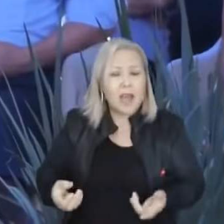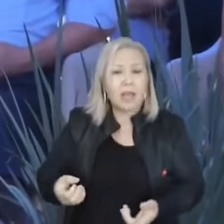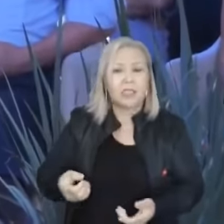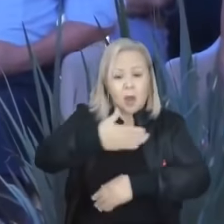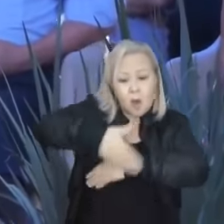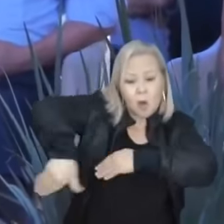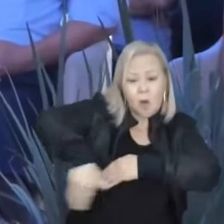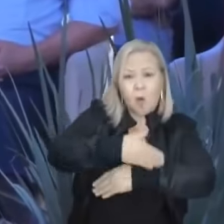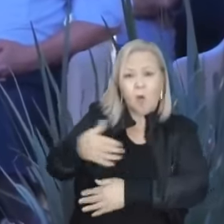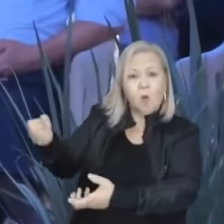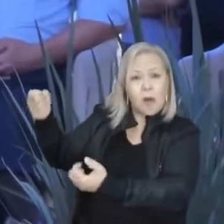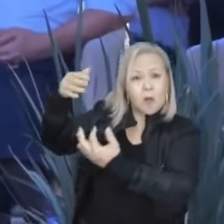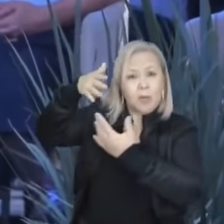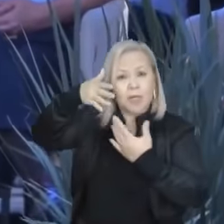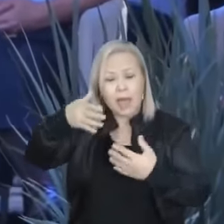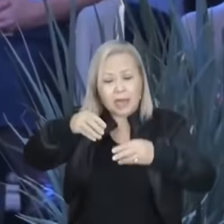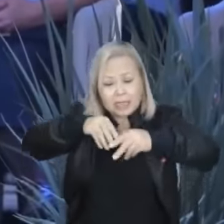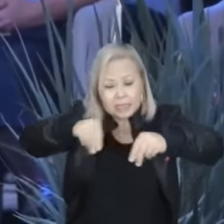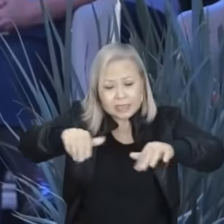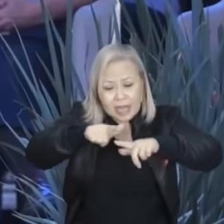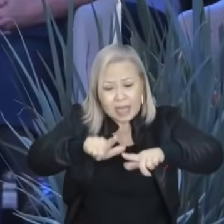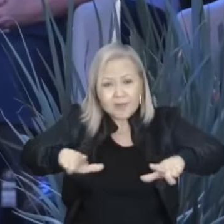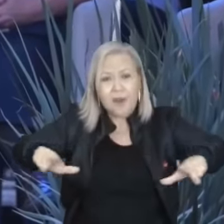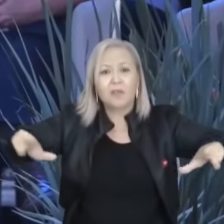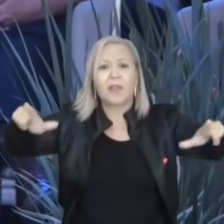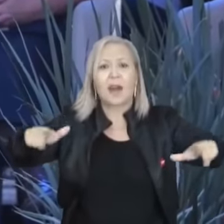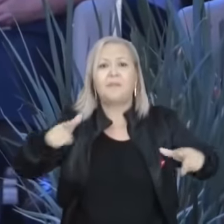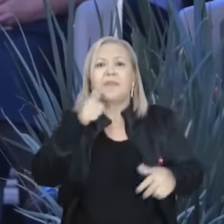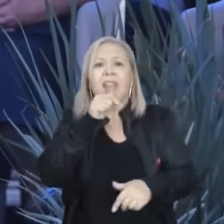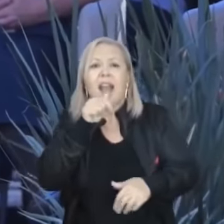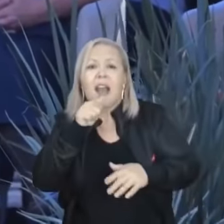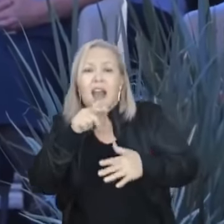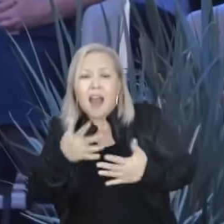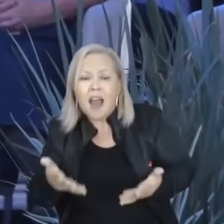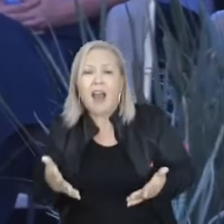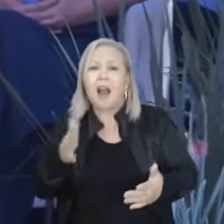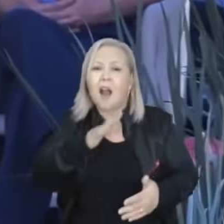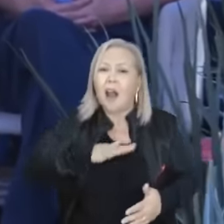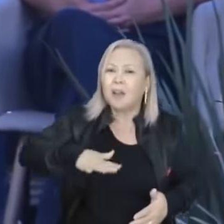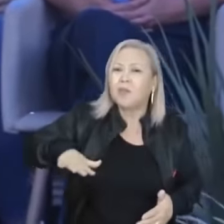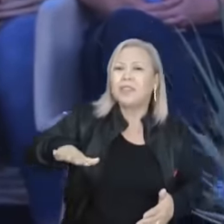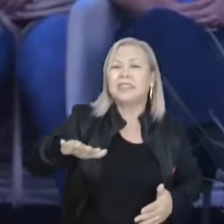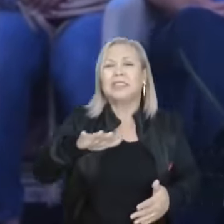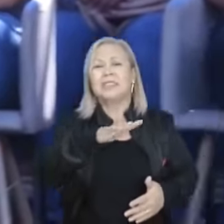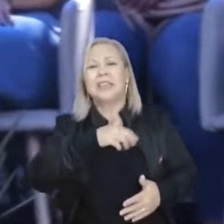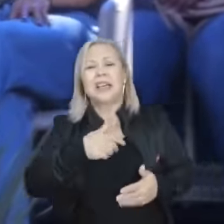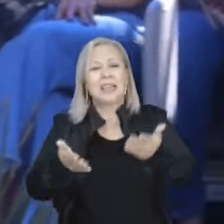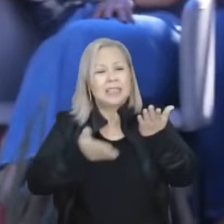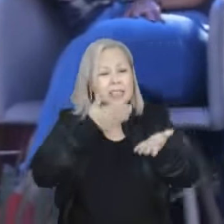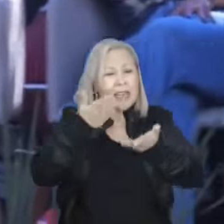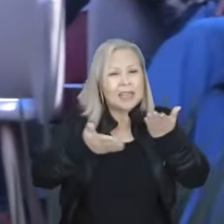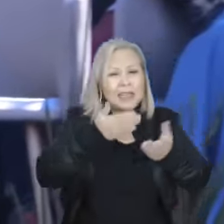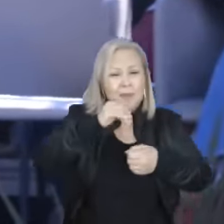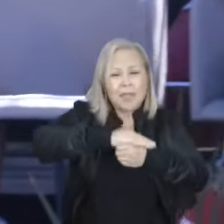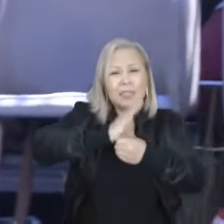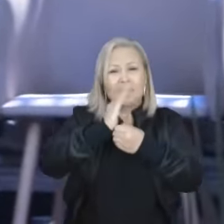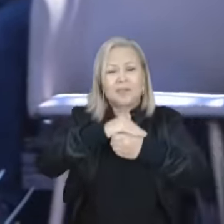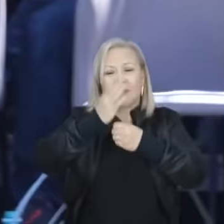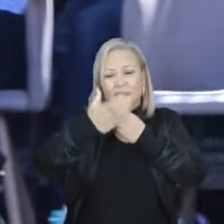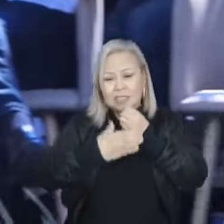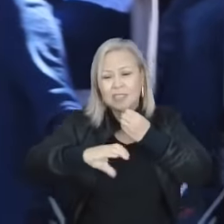asfaltada, tiver água encanada, se tiver tratamento de esgoto, ou seja,